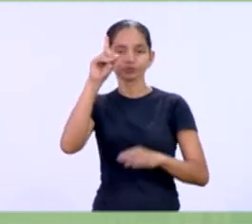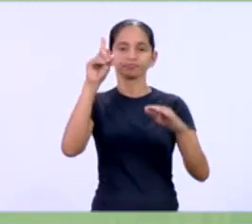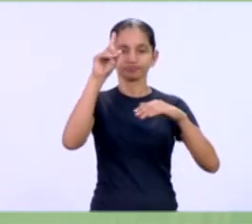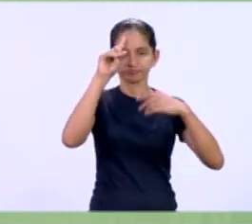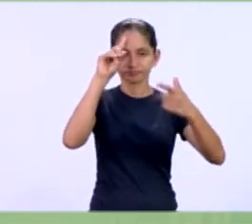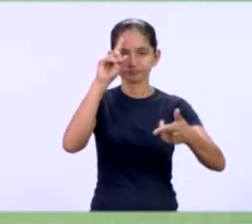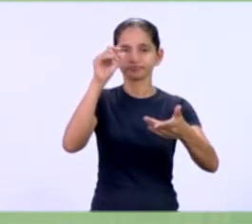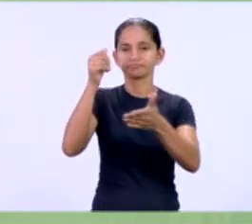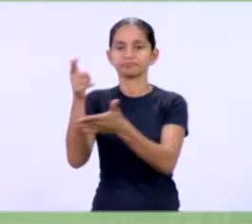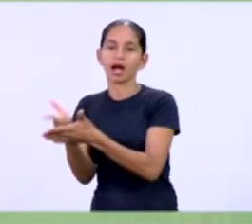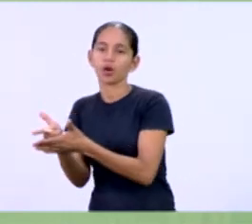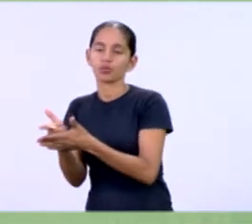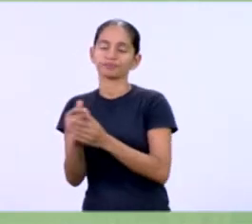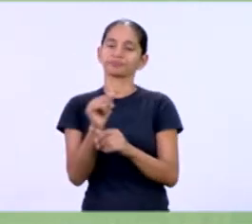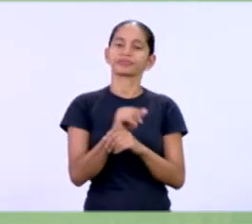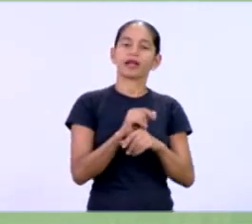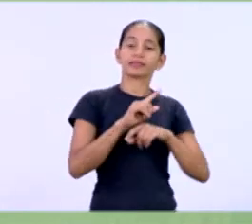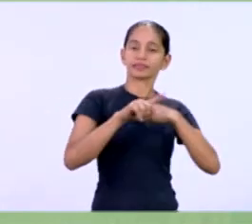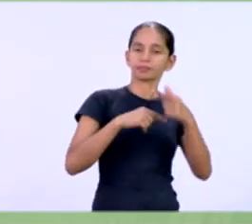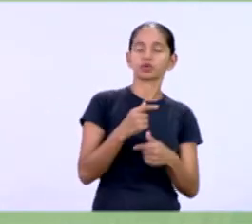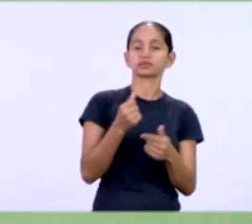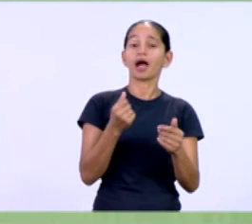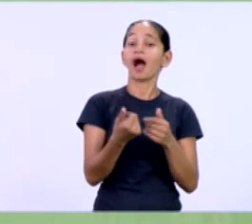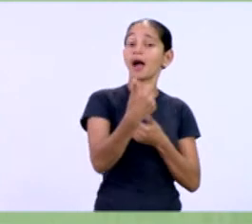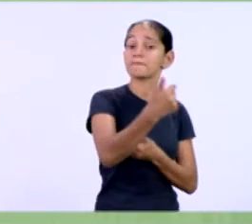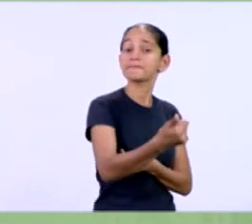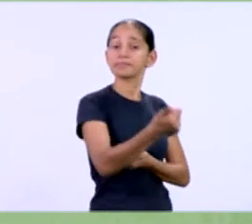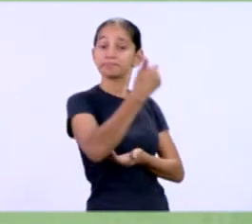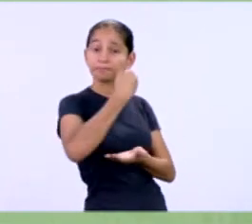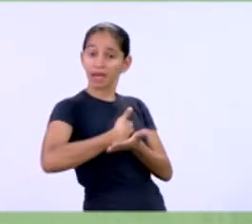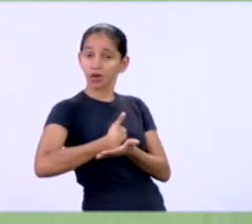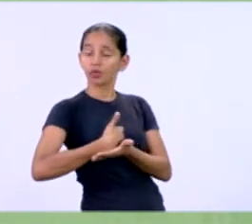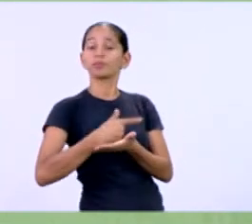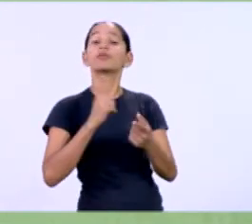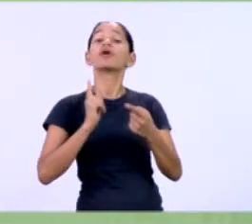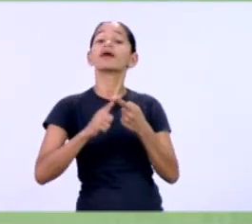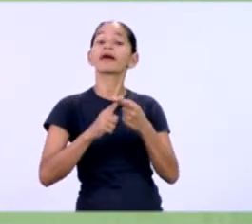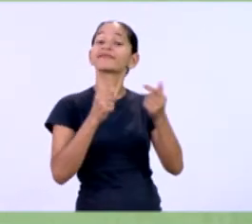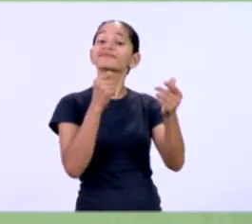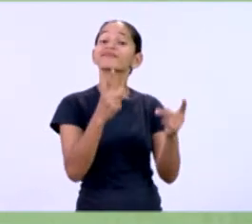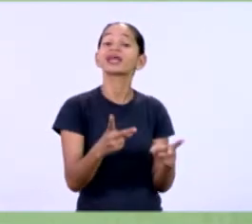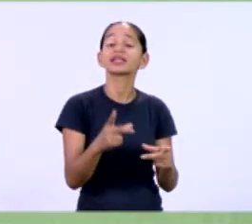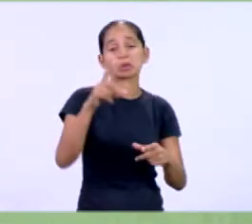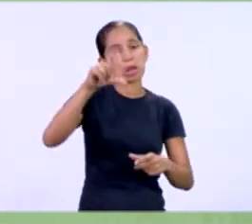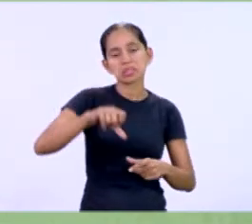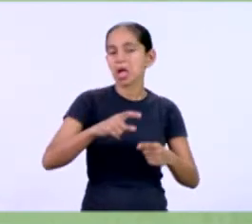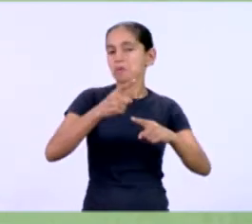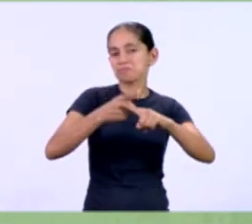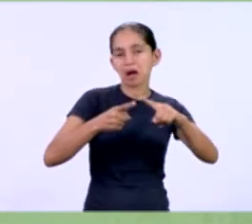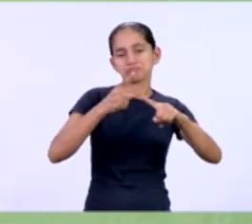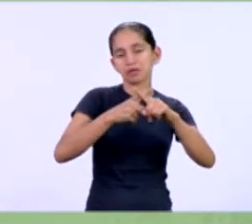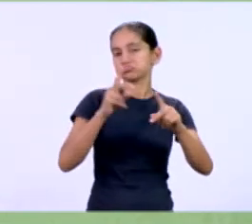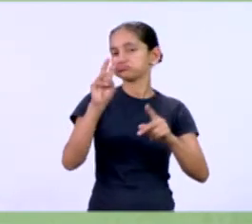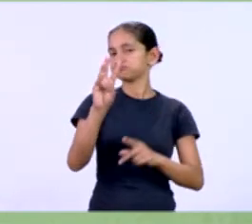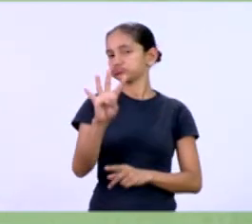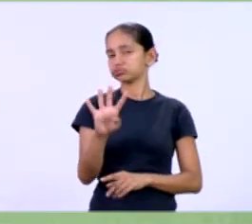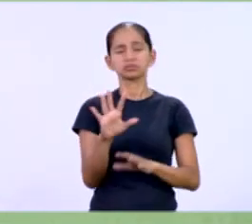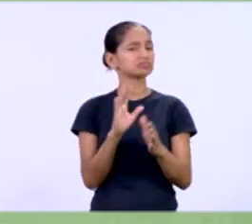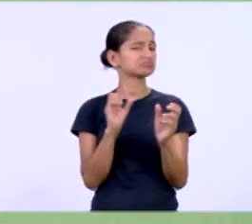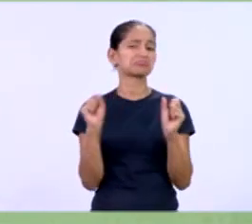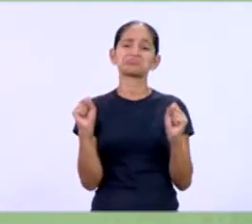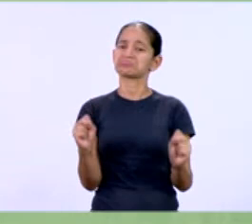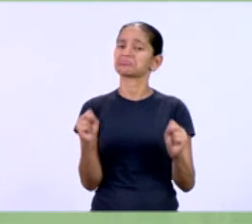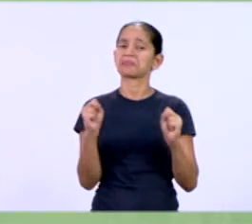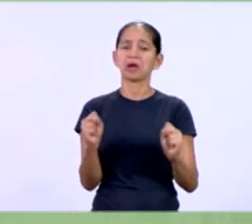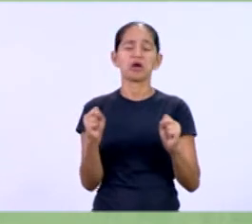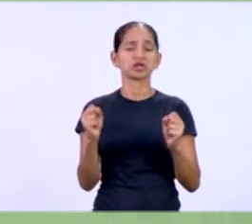tanto os recebimentos e saldo ao longo do tempo que está sendo executado toda a atividade.